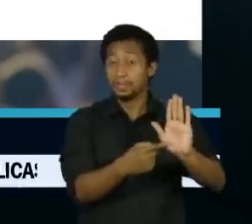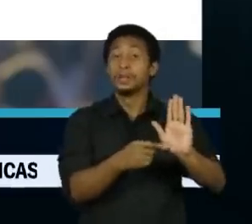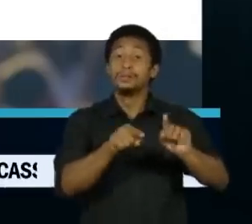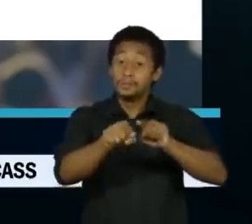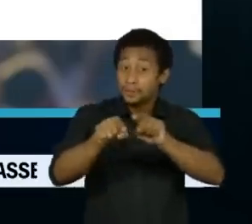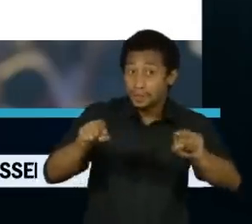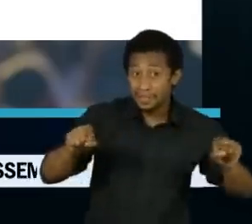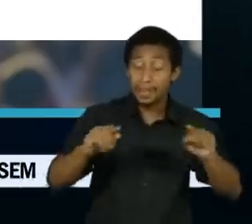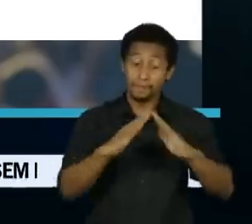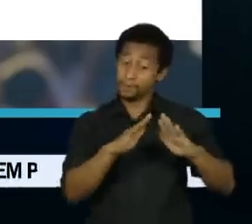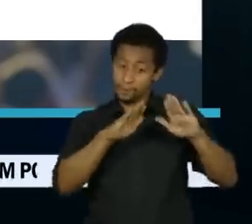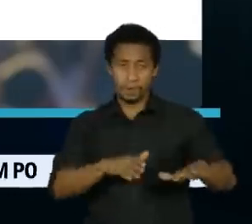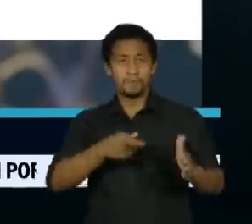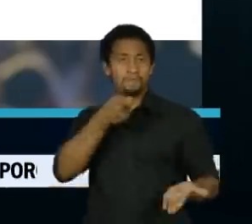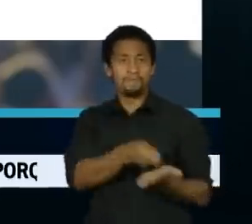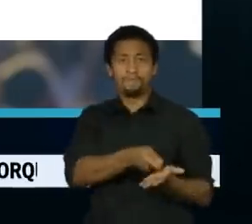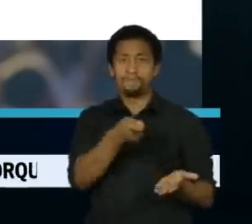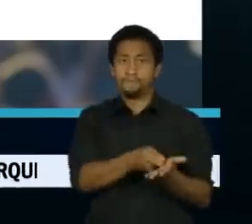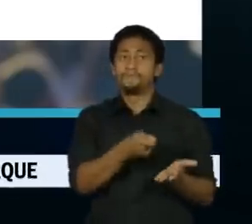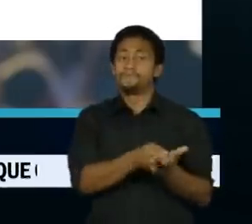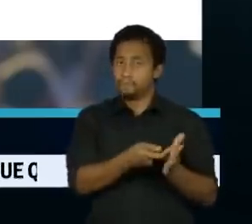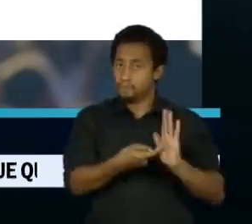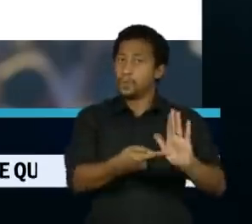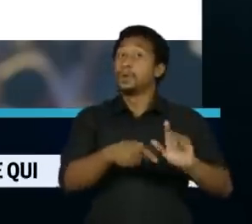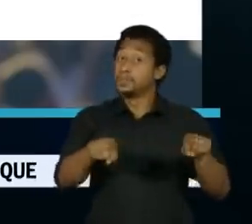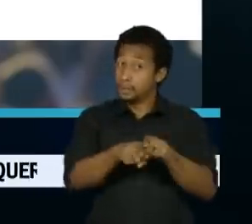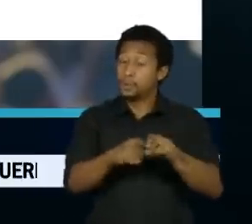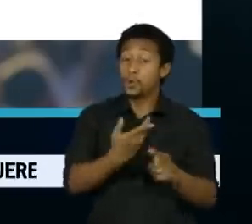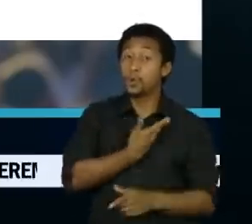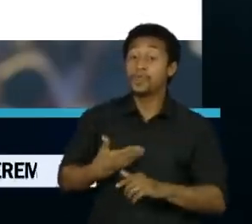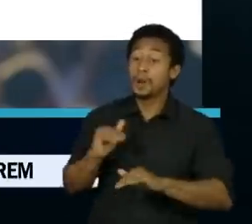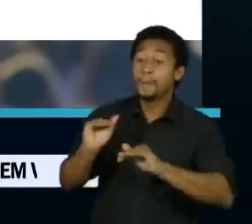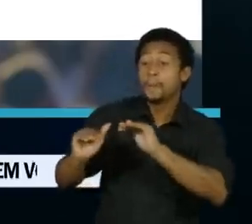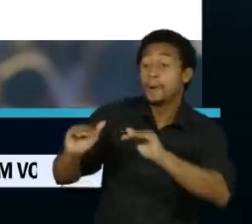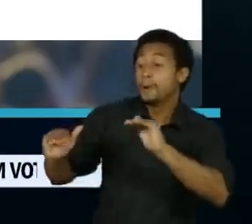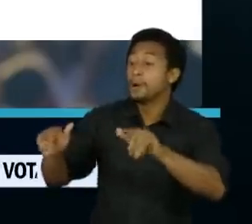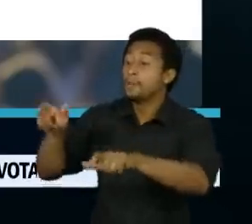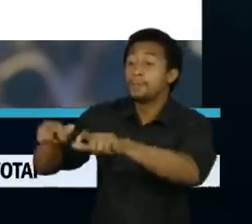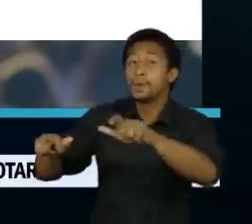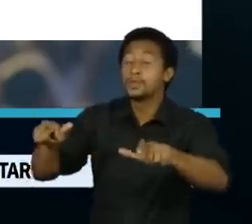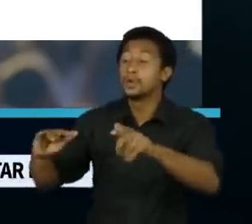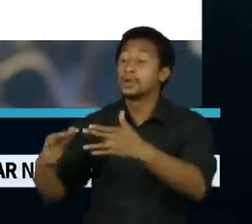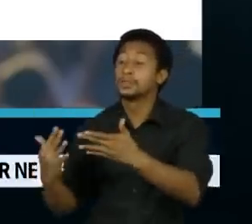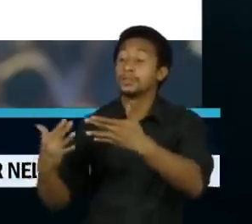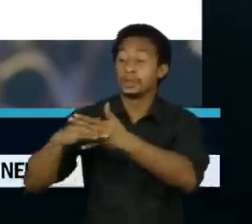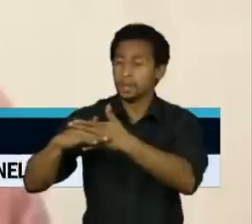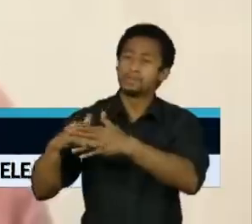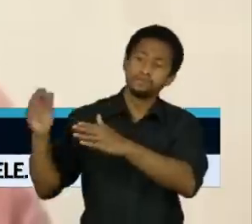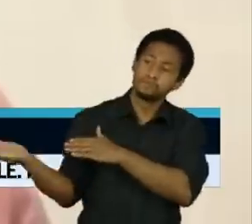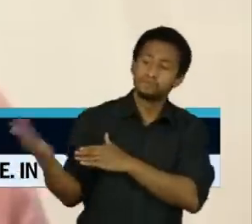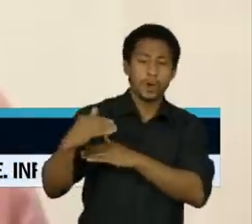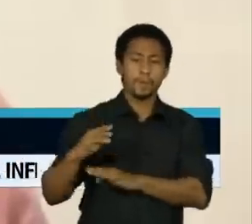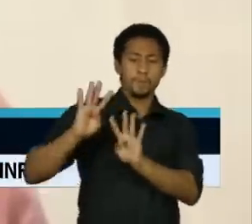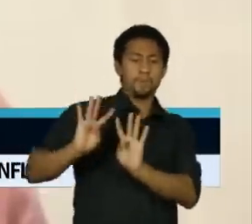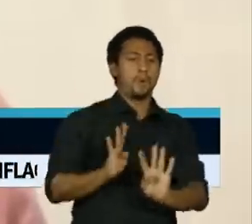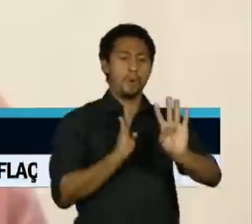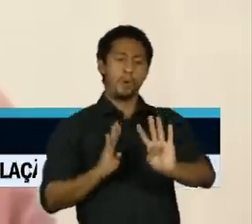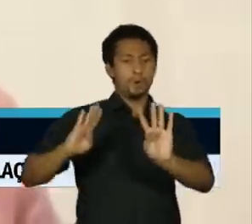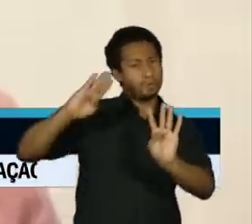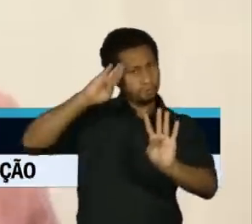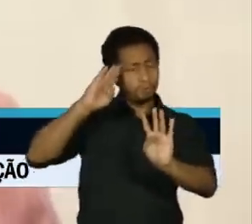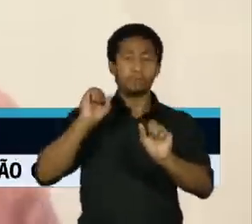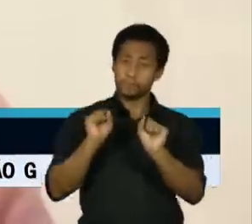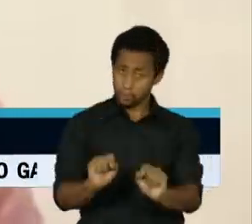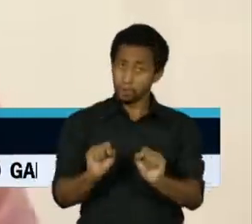ou toque de recolher obrigatório. O Estado também pode chamar cidadãos para o alistamento militar e levar ao combate. Ele pode